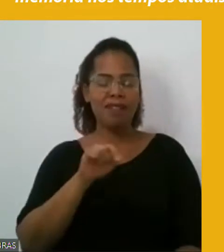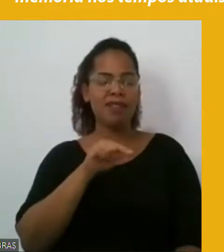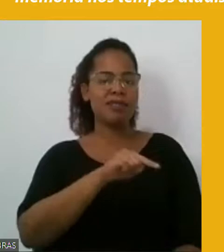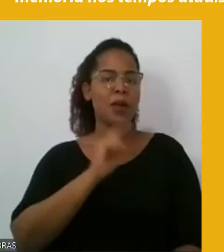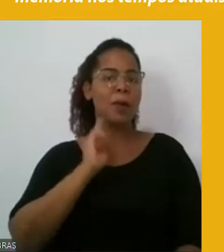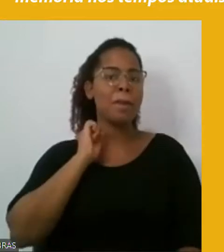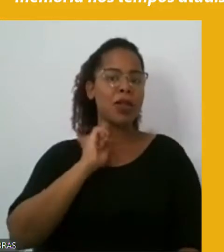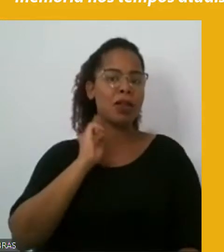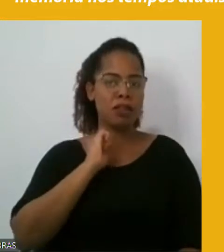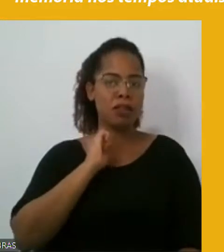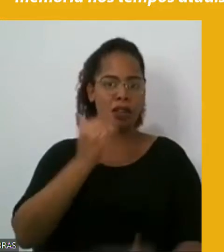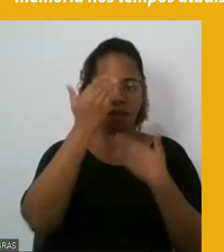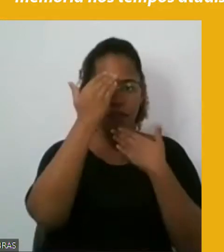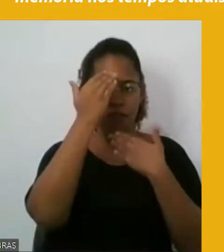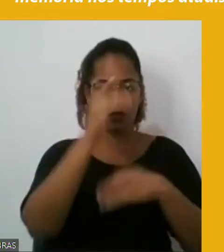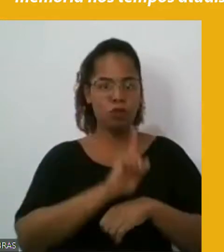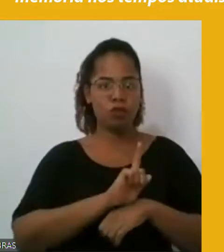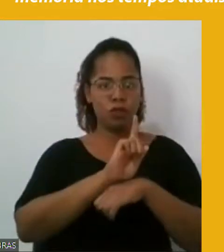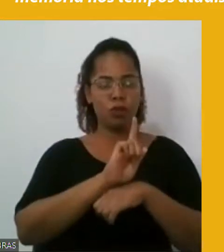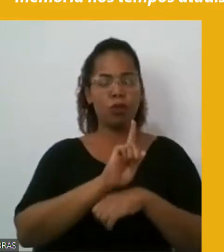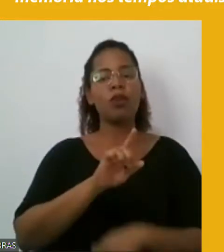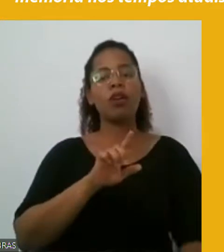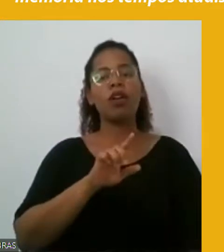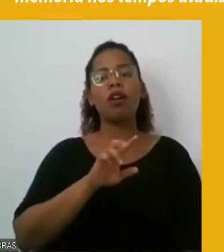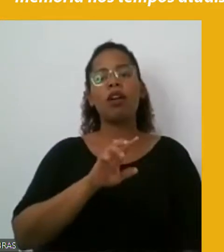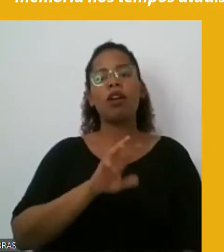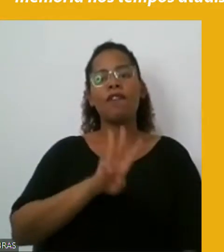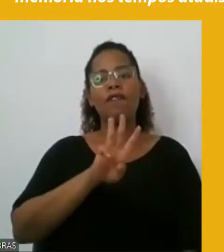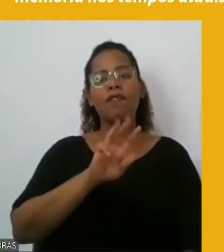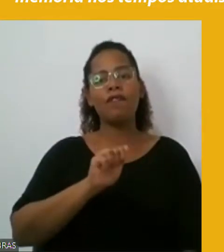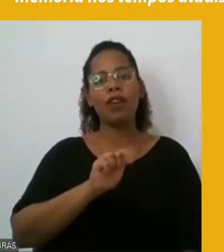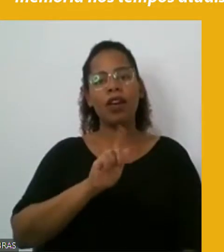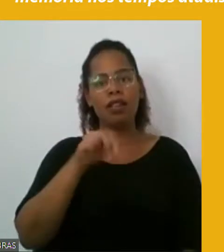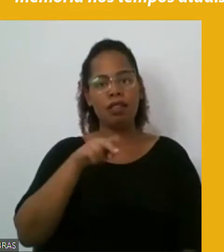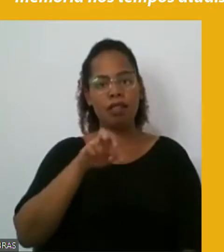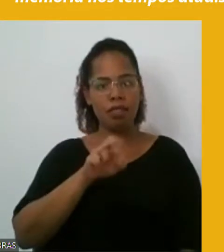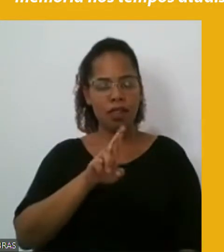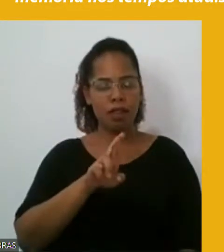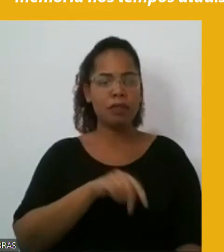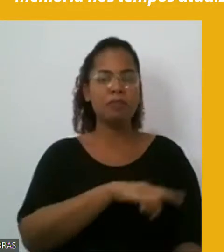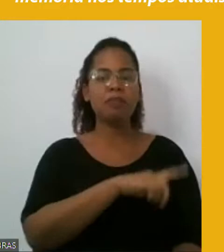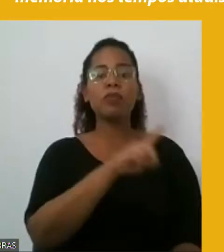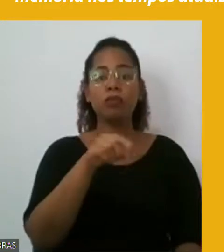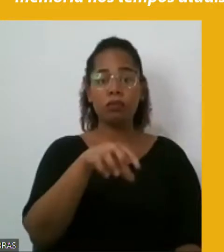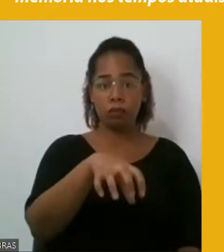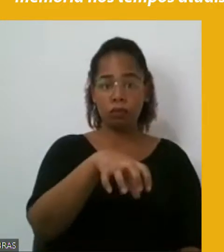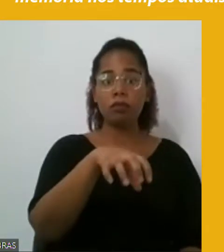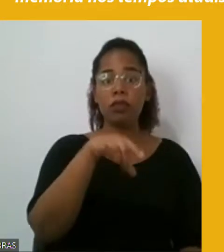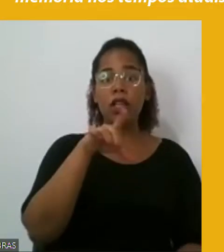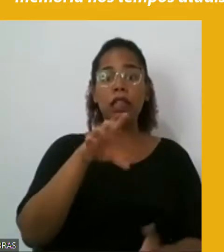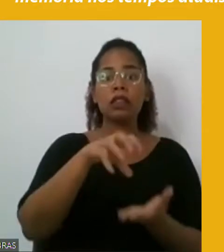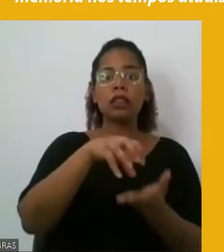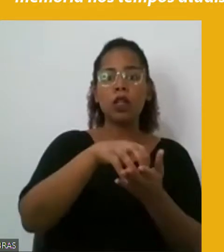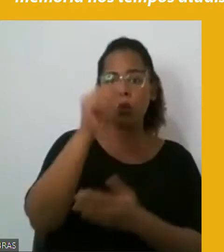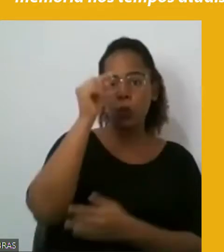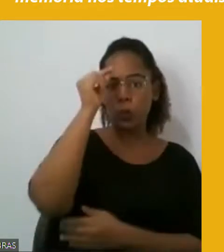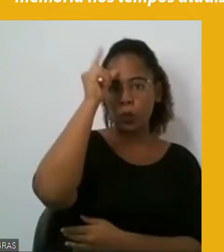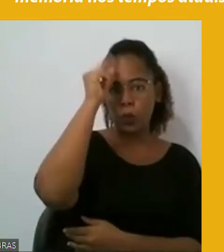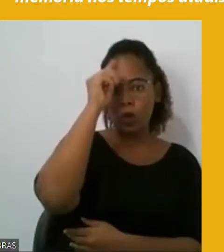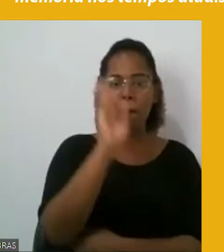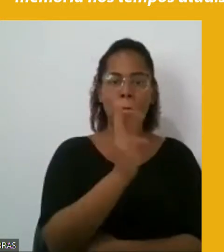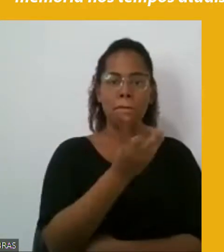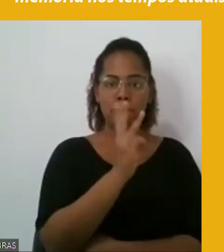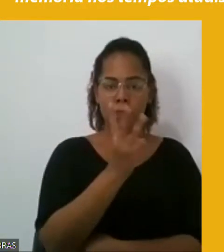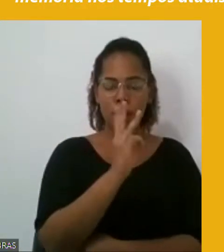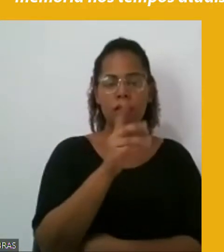Wagner Tameirão, o Centro Cultural Vale Maranhão, seu diretor Gabriel Gutierrez, e a Casa da